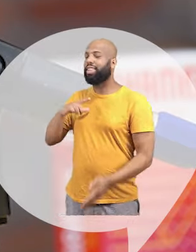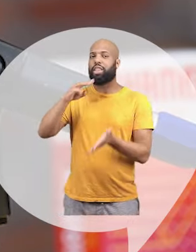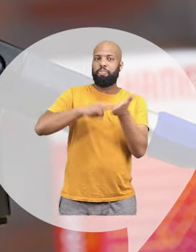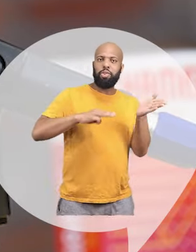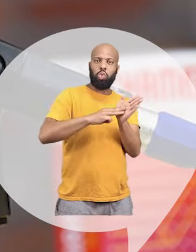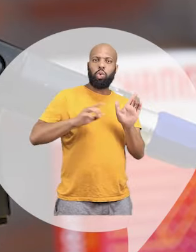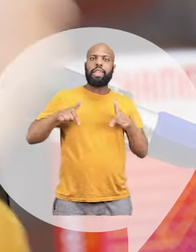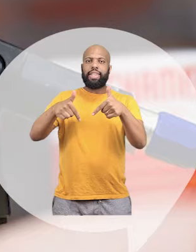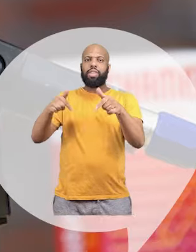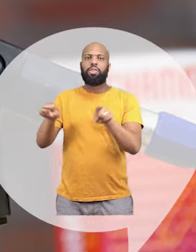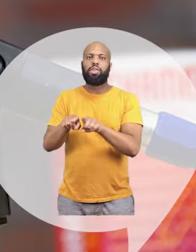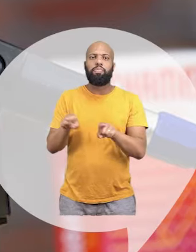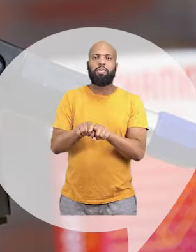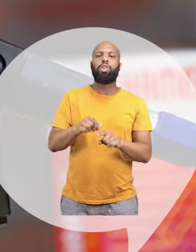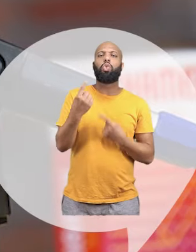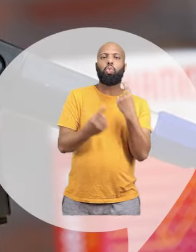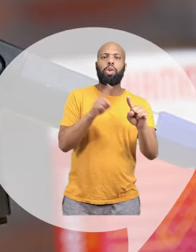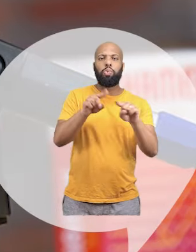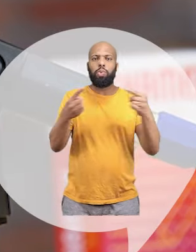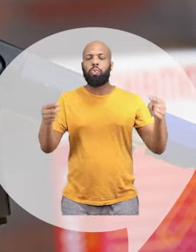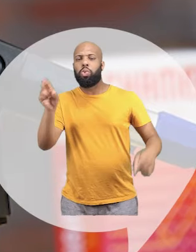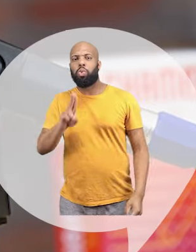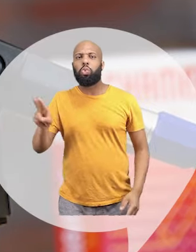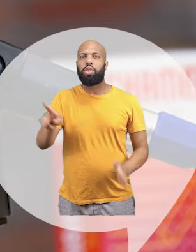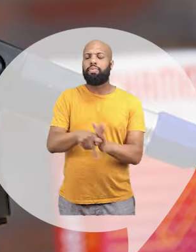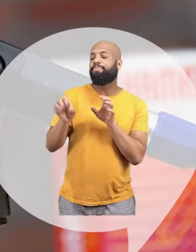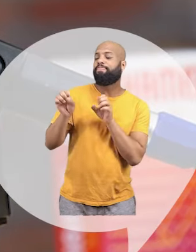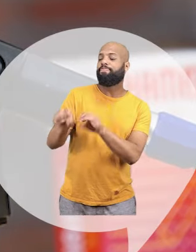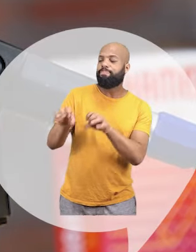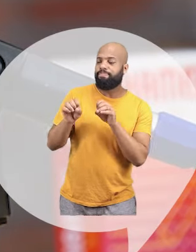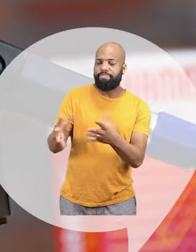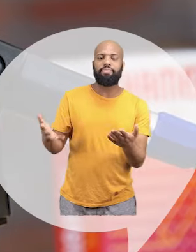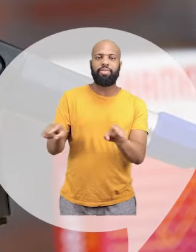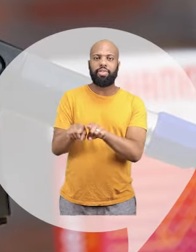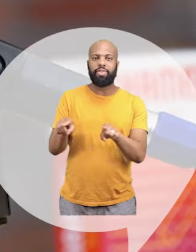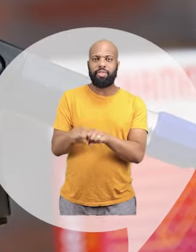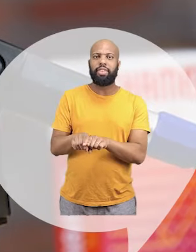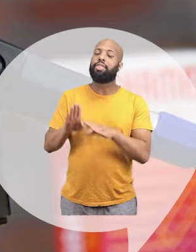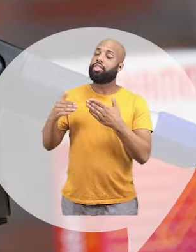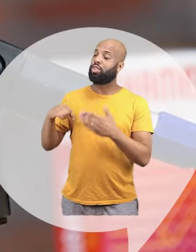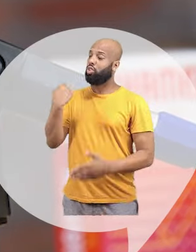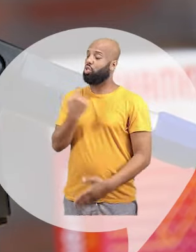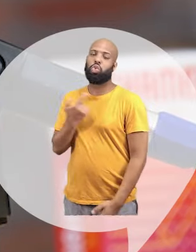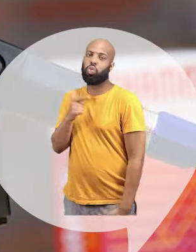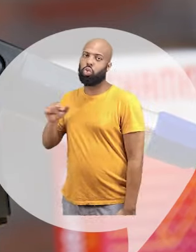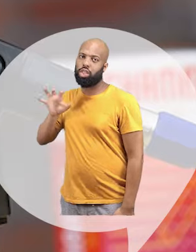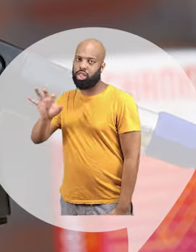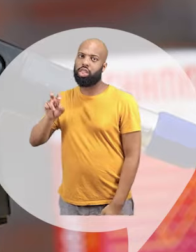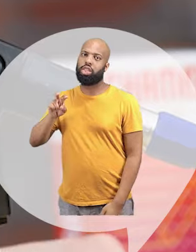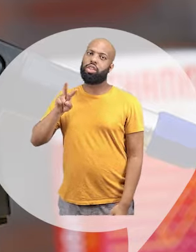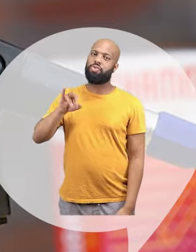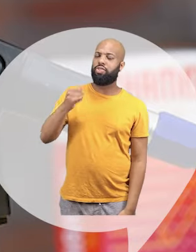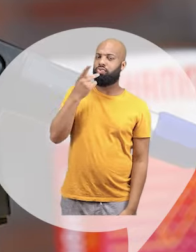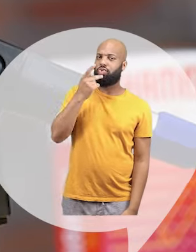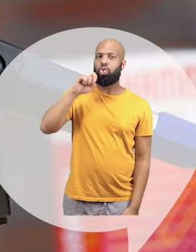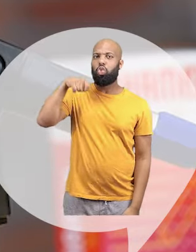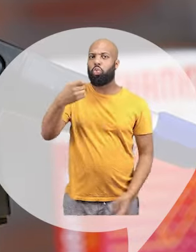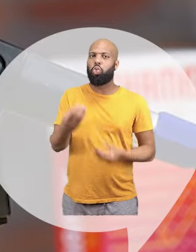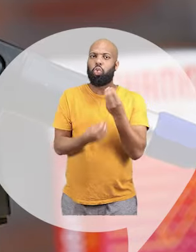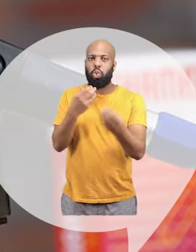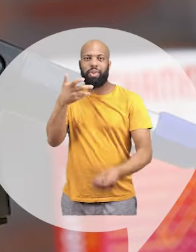né exatamente então metodologias ativas instrumentos utilizados para musicalizar e a gente fala sobre